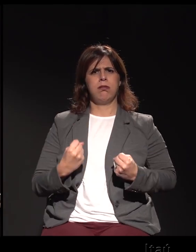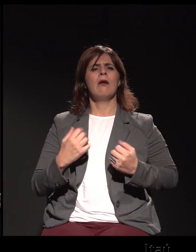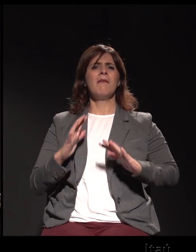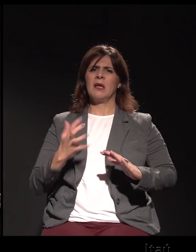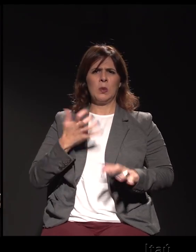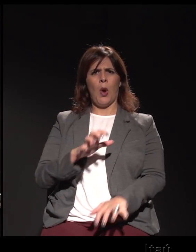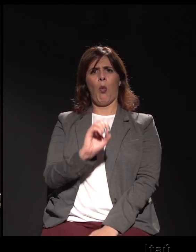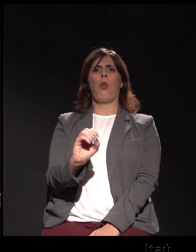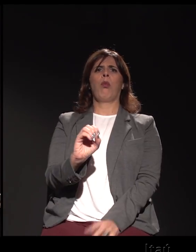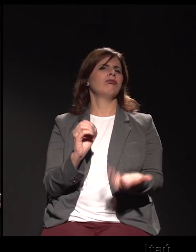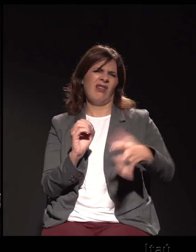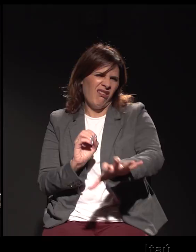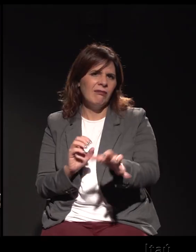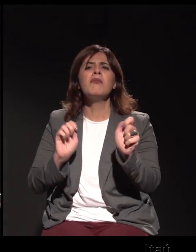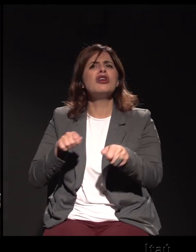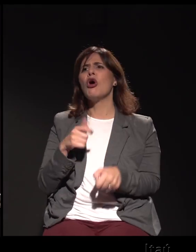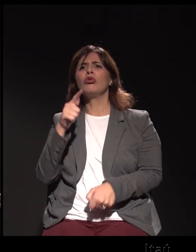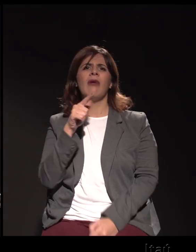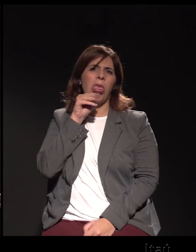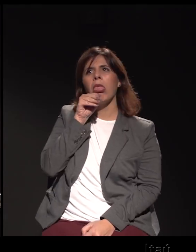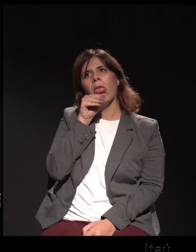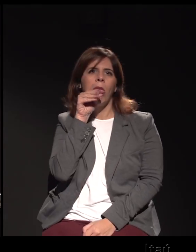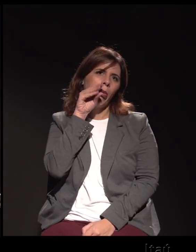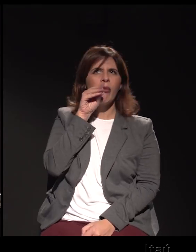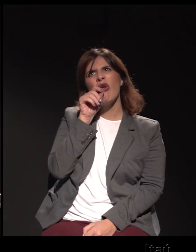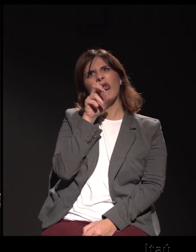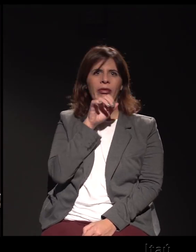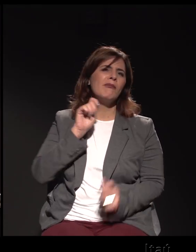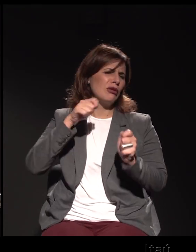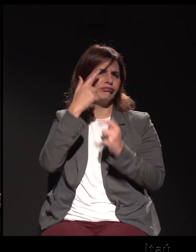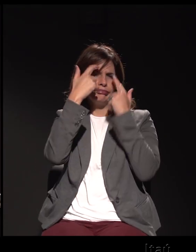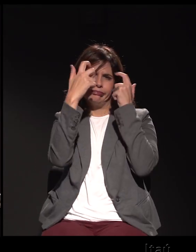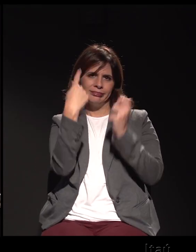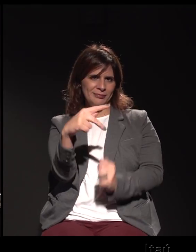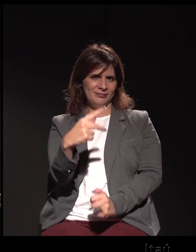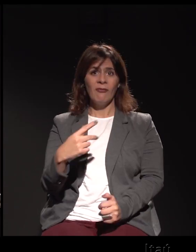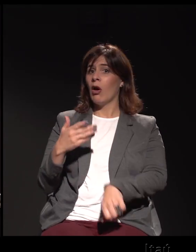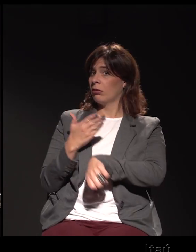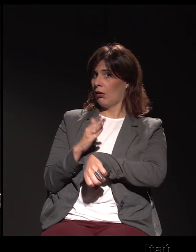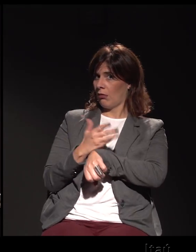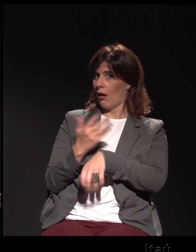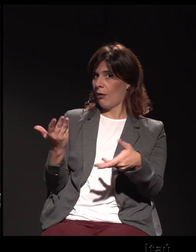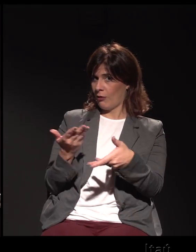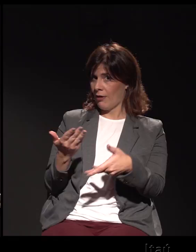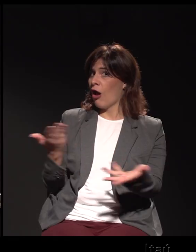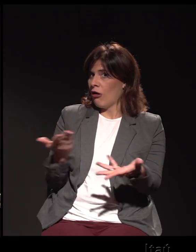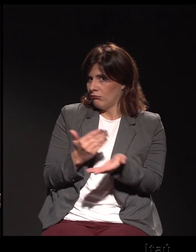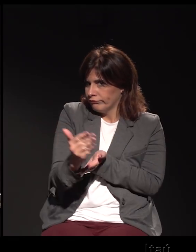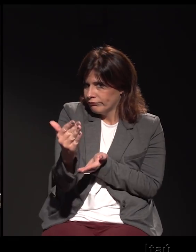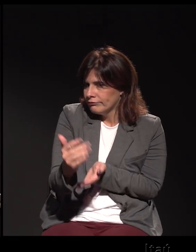Ok? Então, vamos treinar. Valendo!